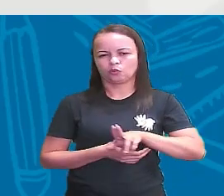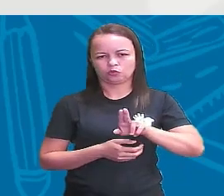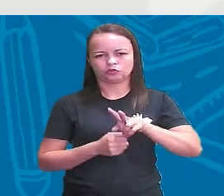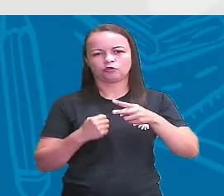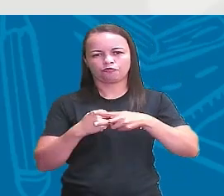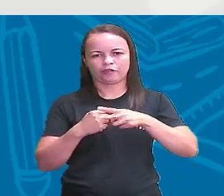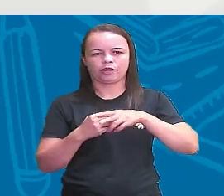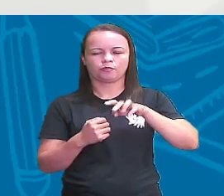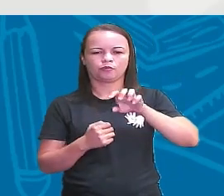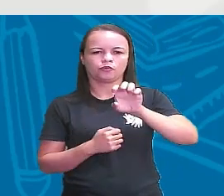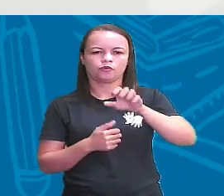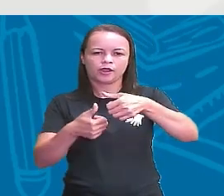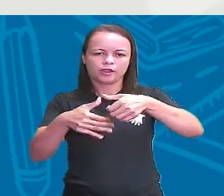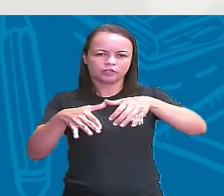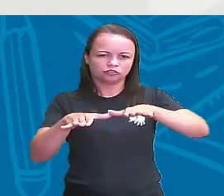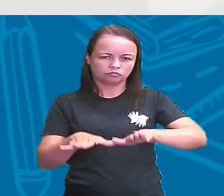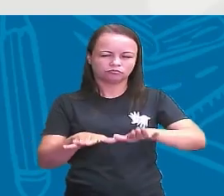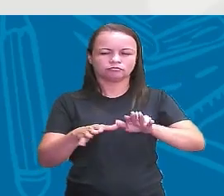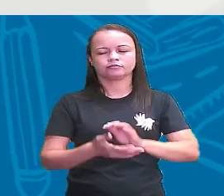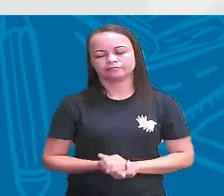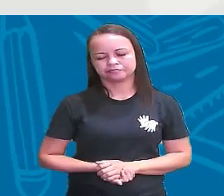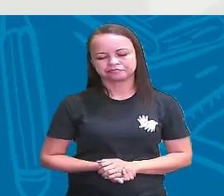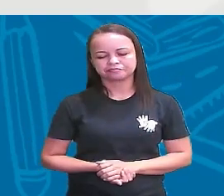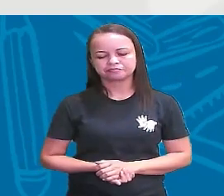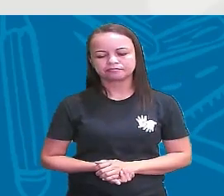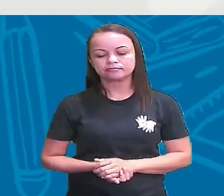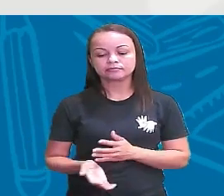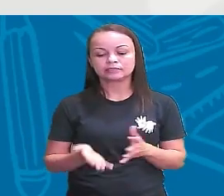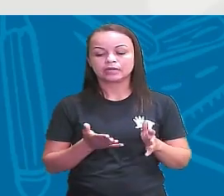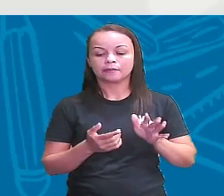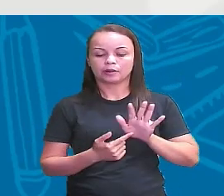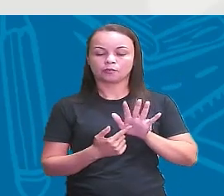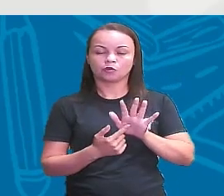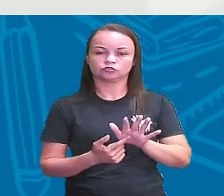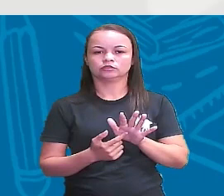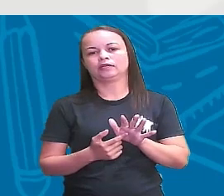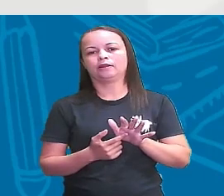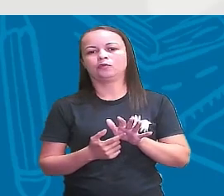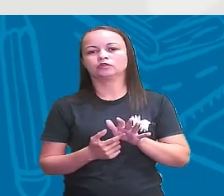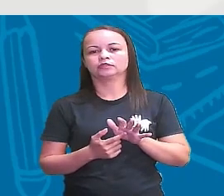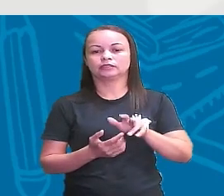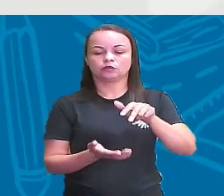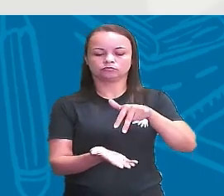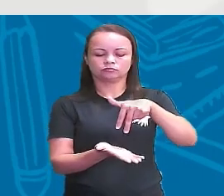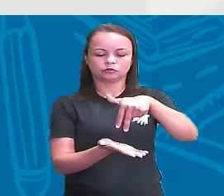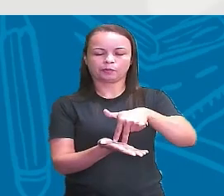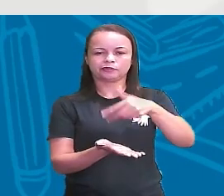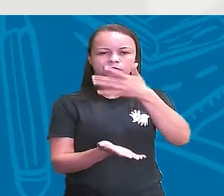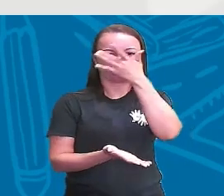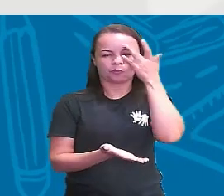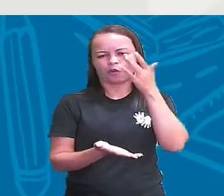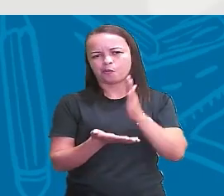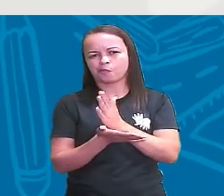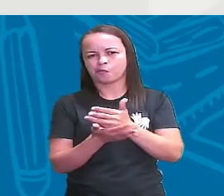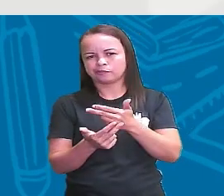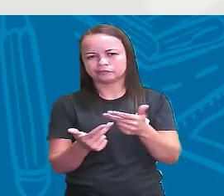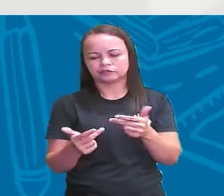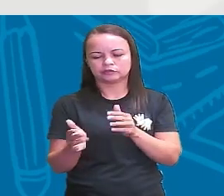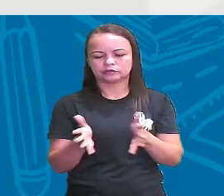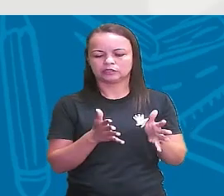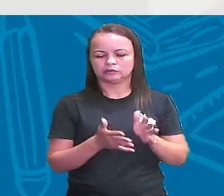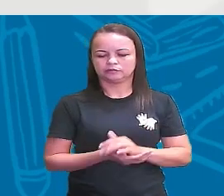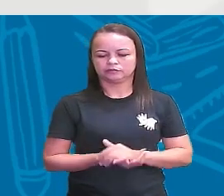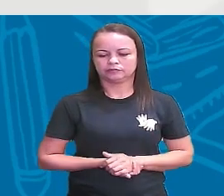estar. Para indicar lugar ou posição de alguém ou algo. Minha escuela está em la